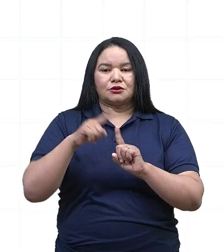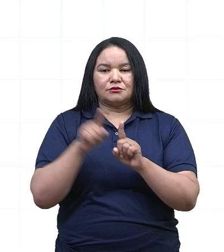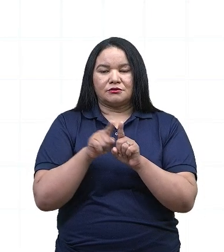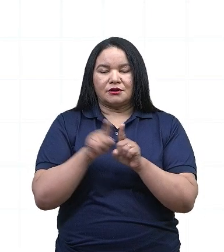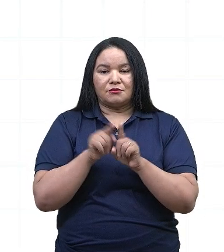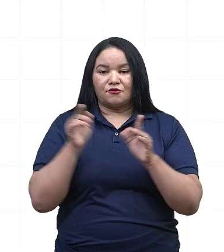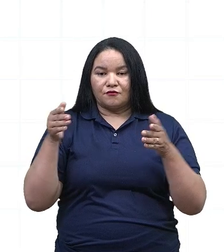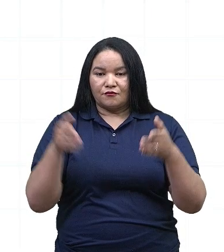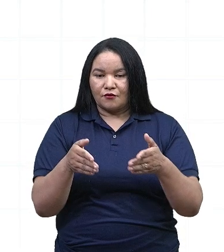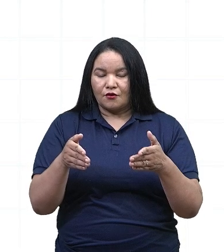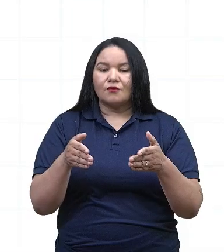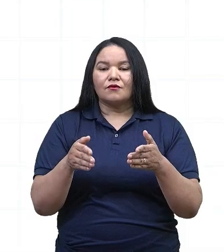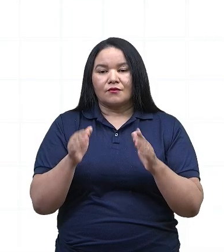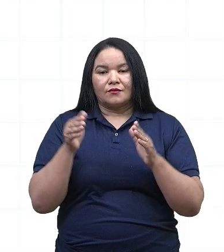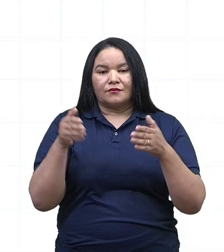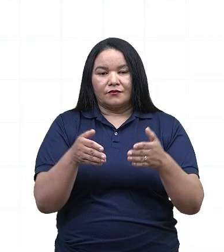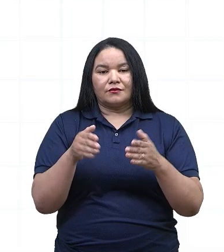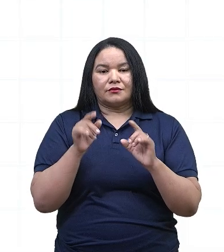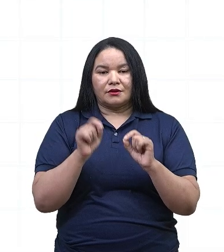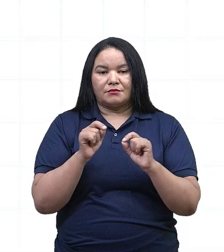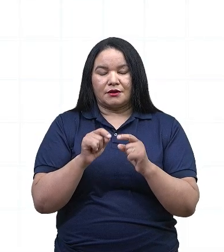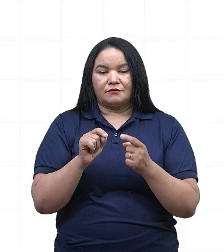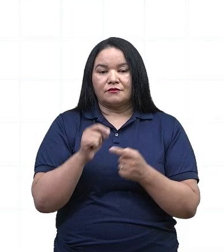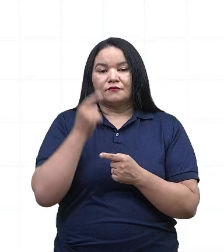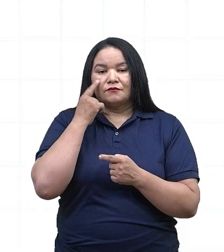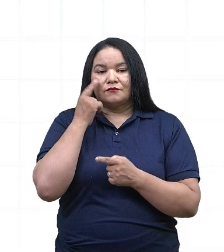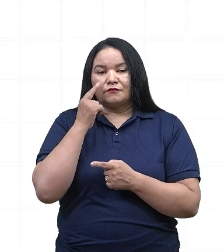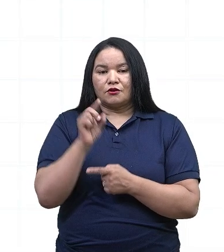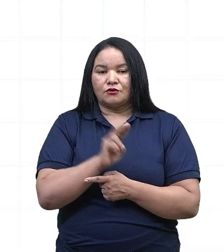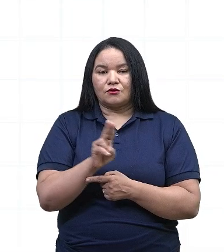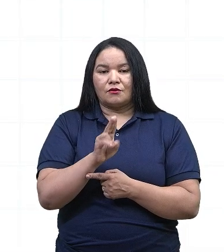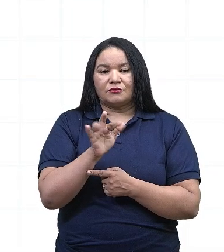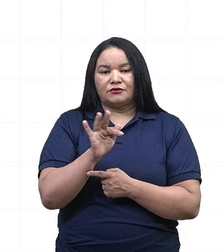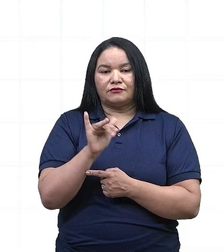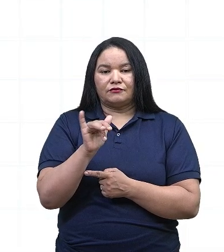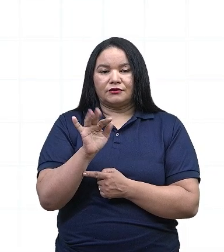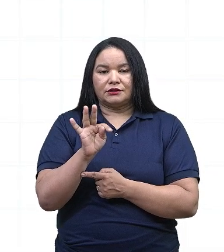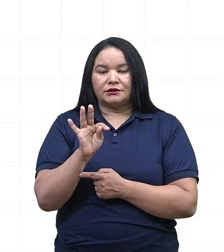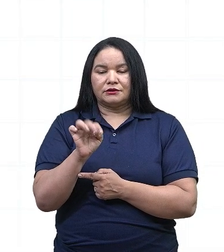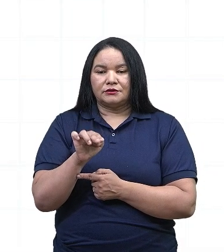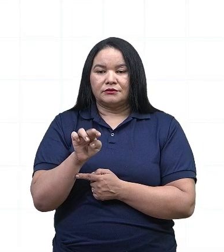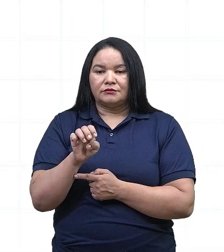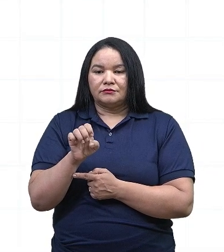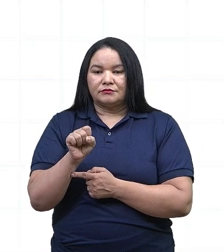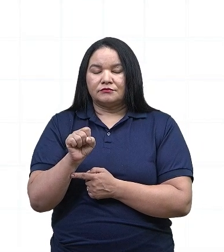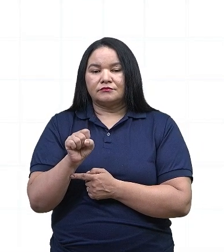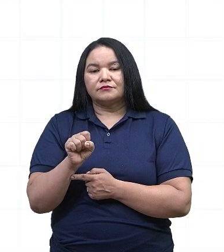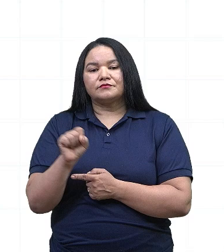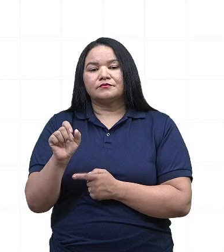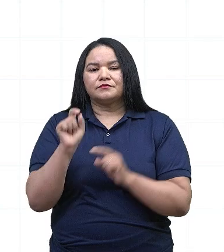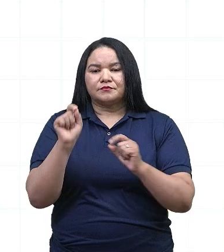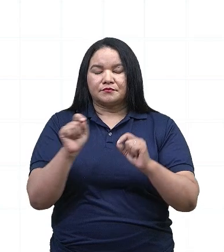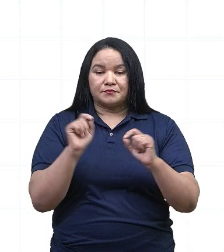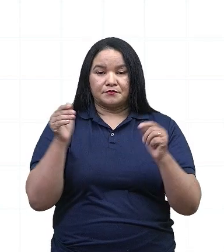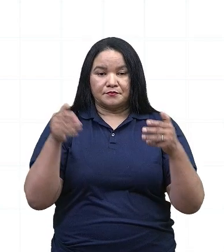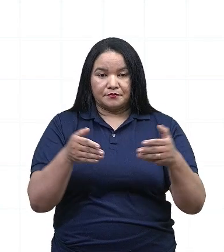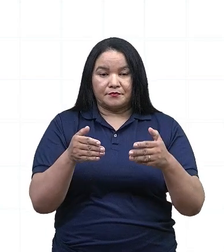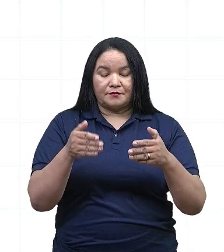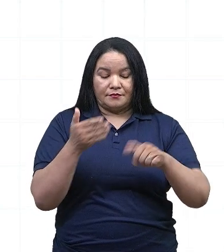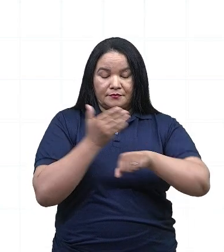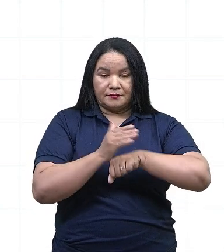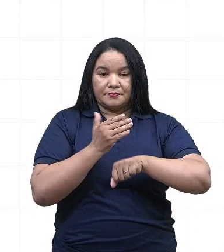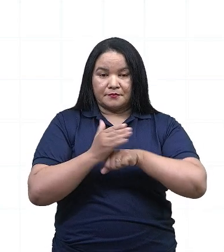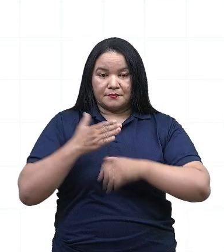mais específico, que é o fitness. Como o nome já sugere, né, o fitness é voltado para o condicionamento físico